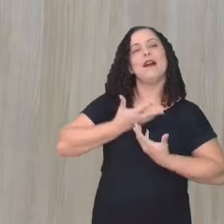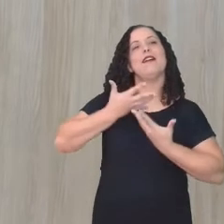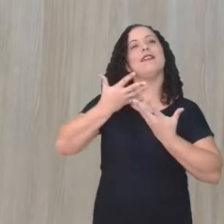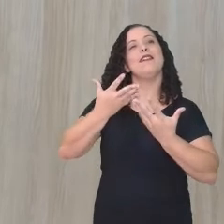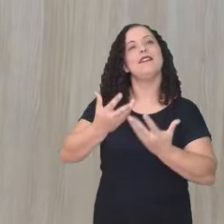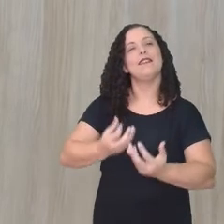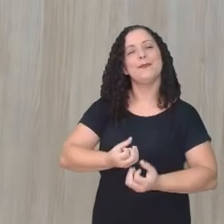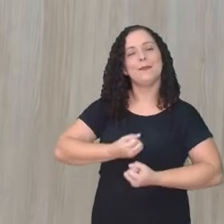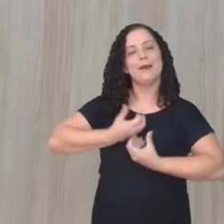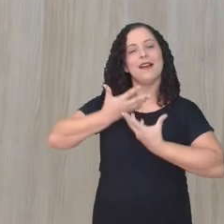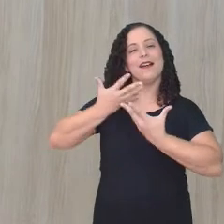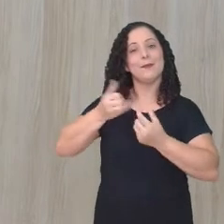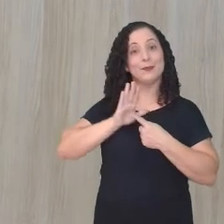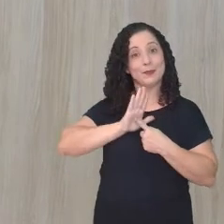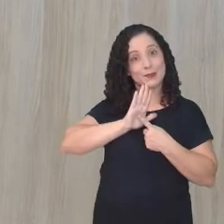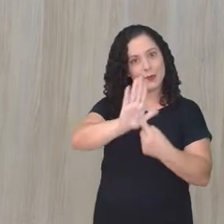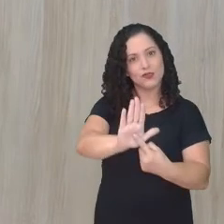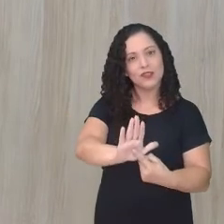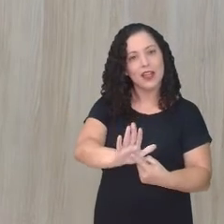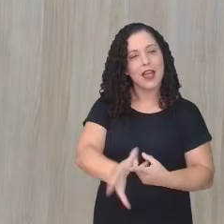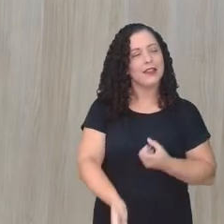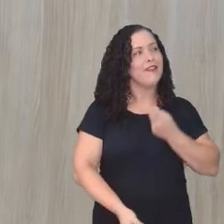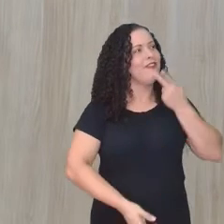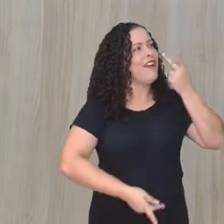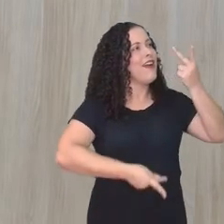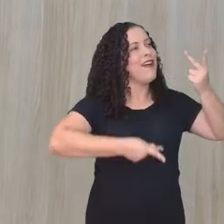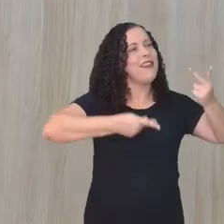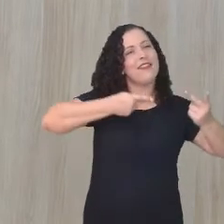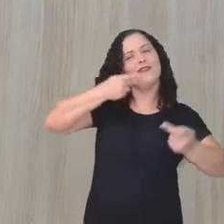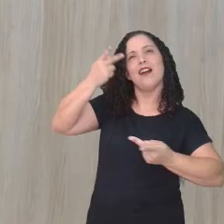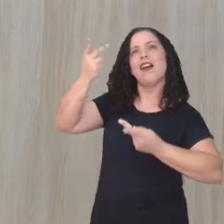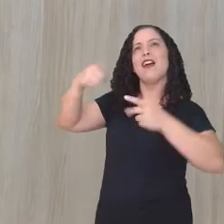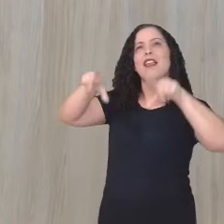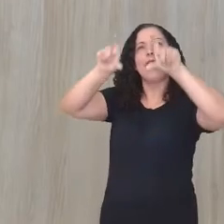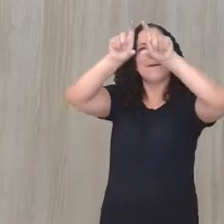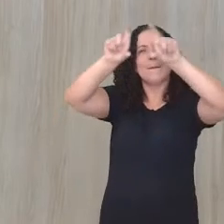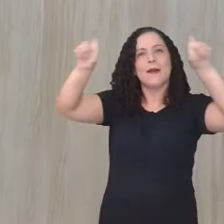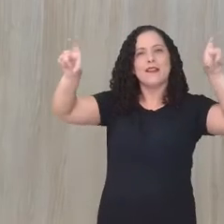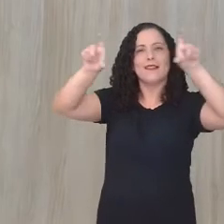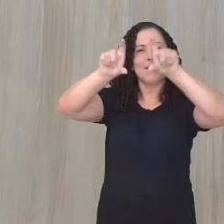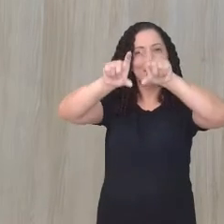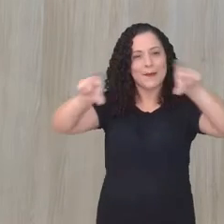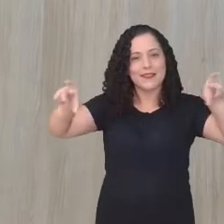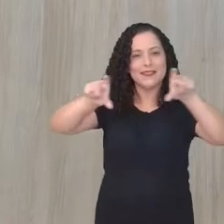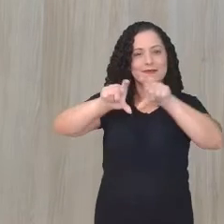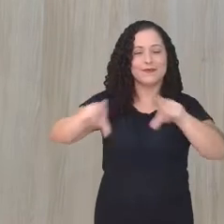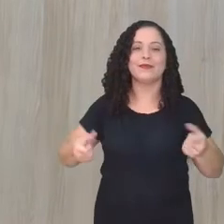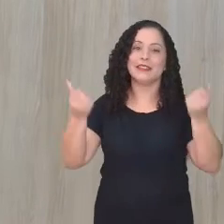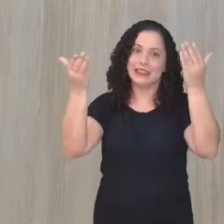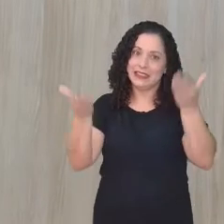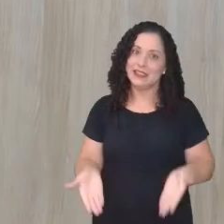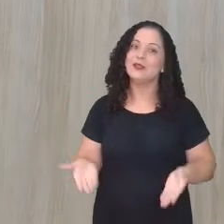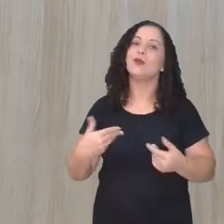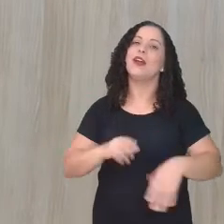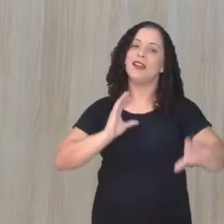não é? Recitando poesia. E isso é lindo. Então, esses são os elementos de